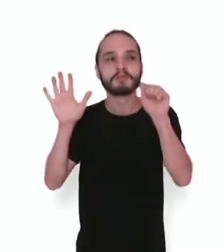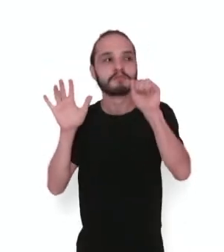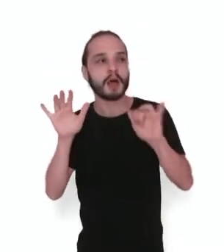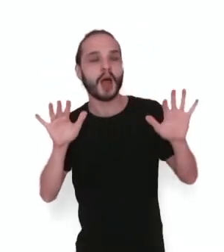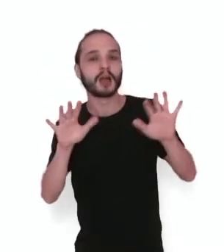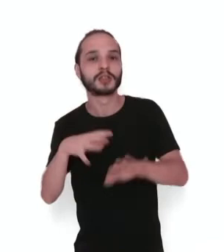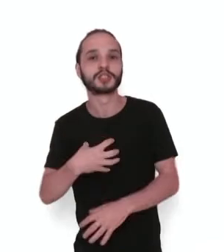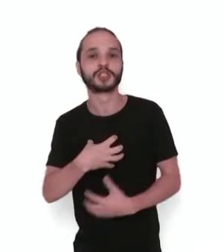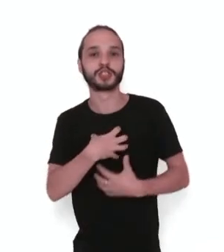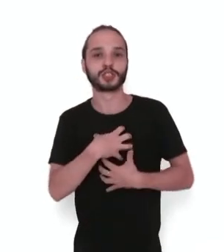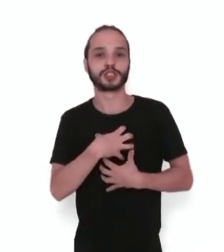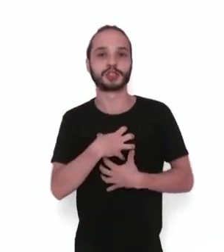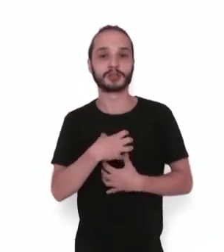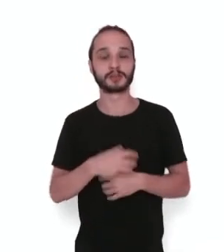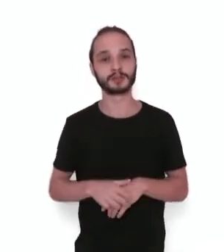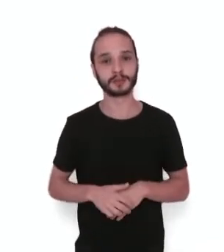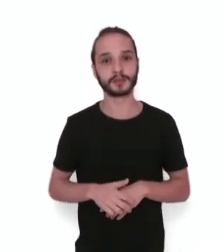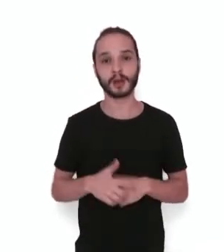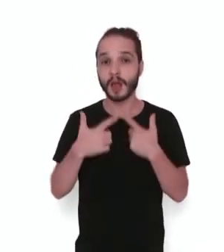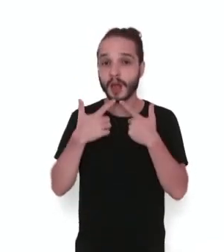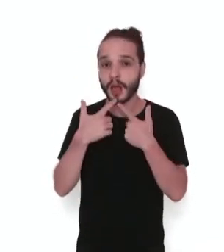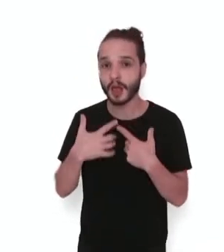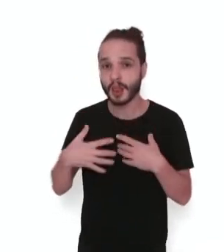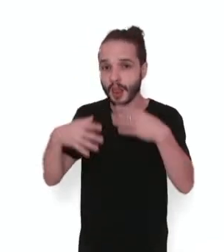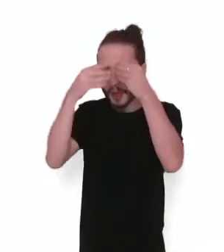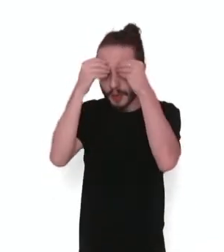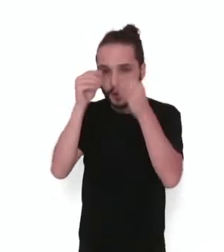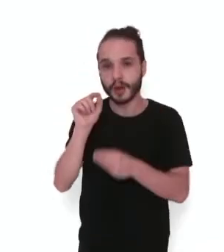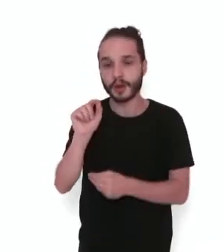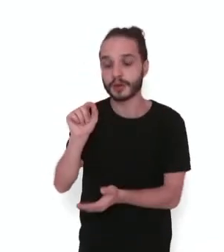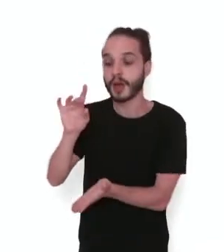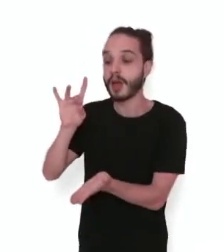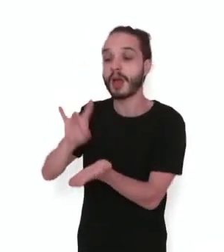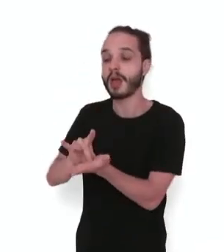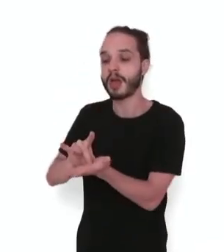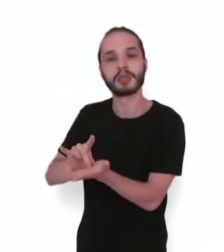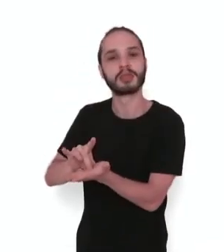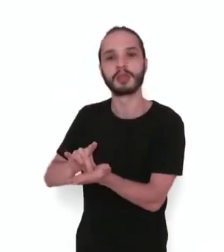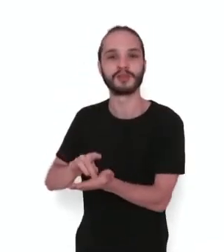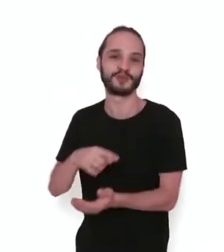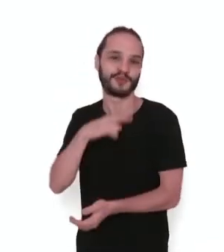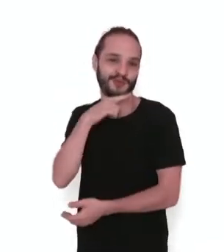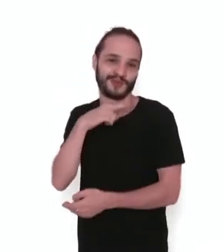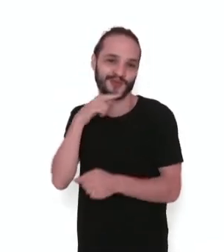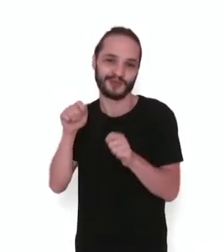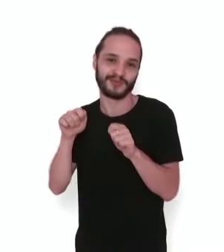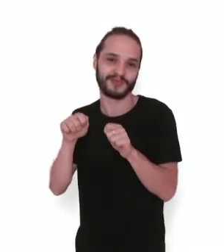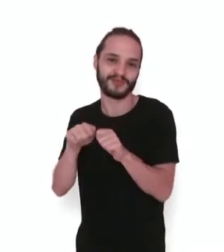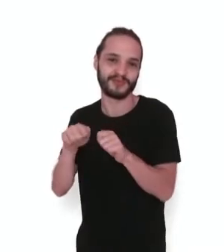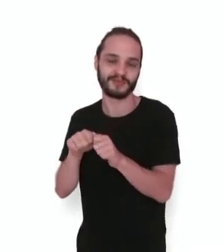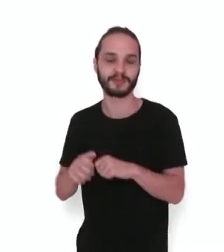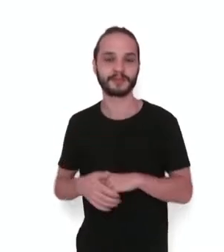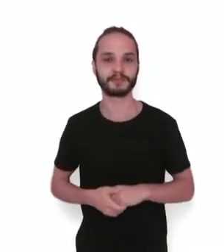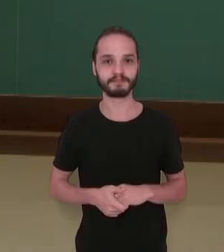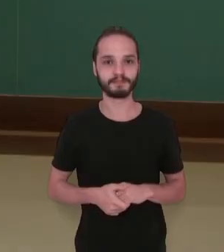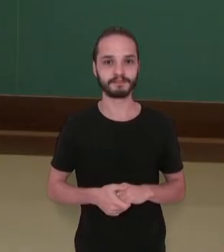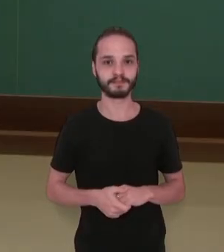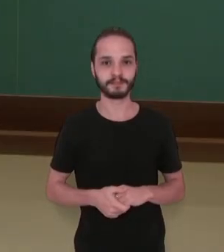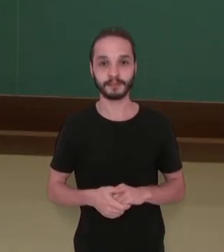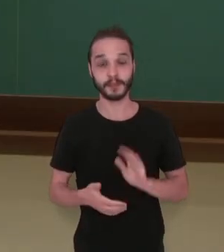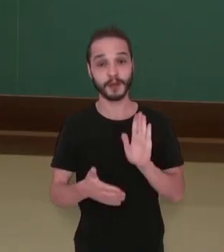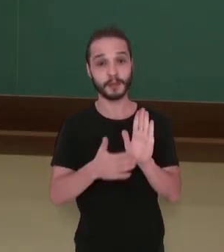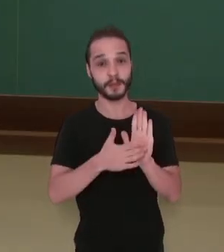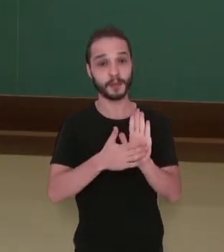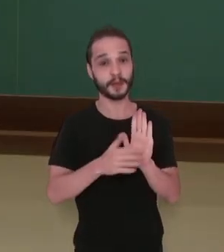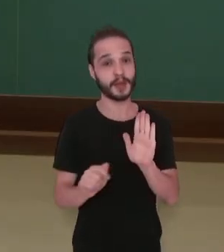a linguagem denotativa, ou seja, a linguagem real, não conseguiria reproduzir. Proposta